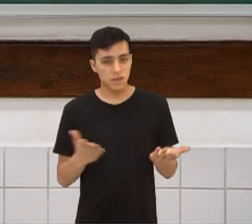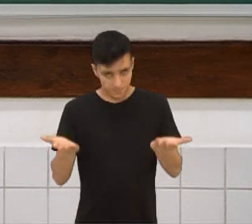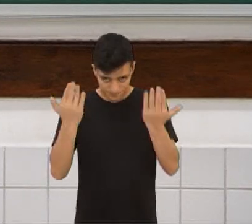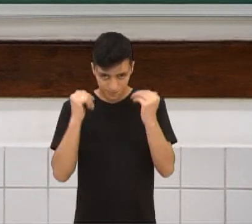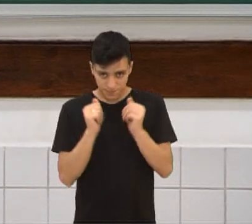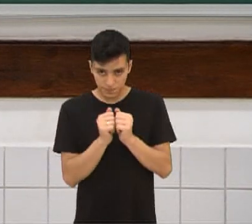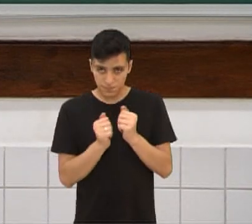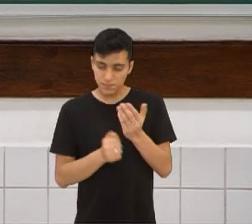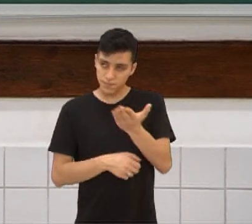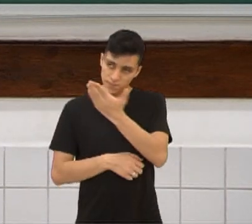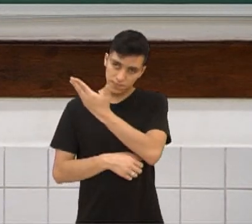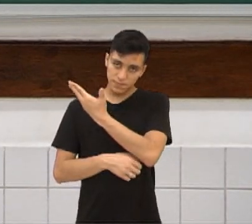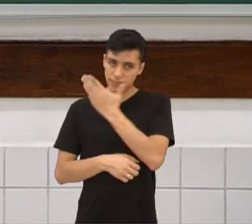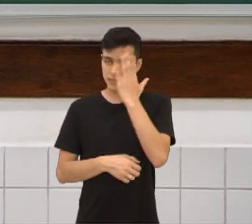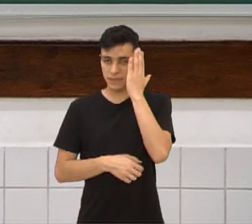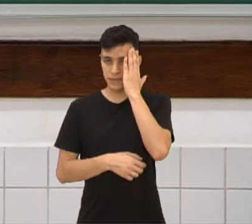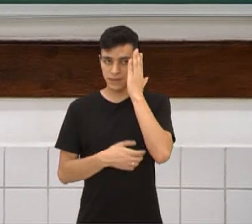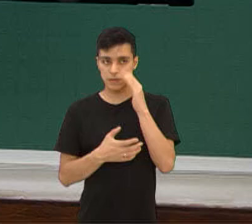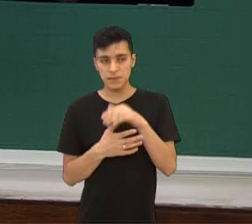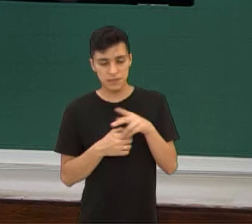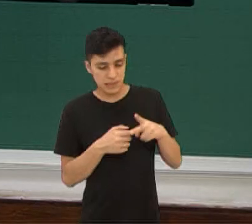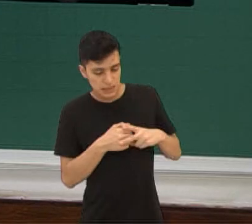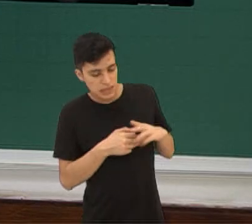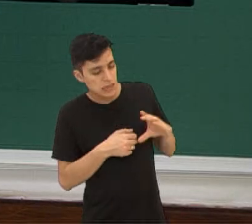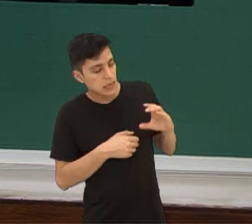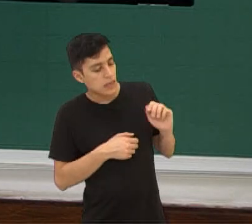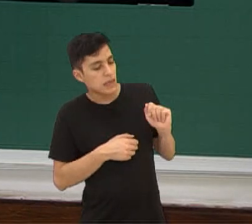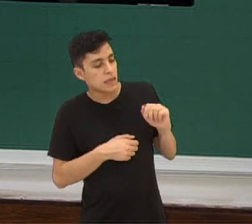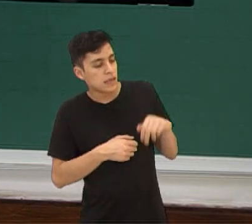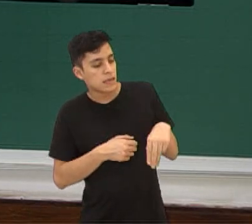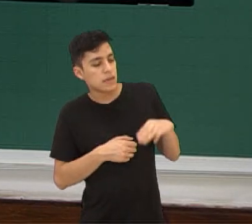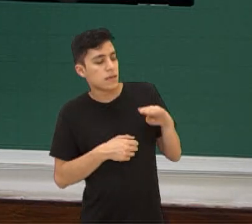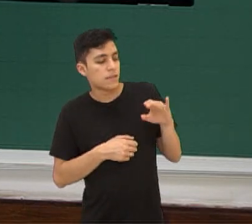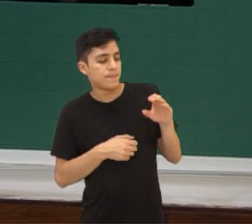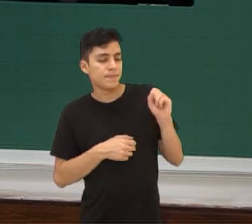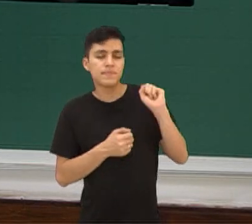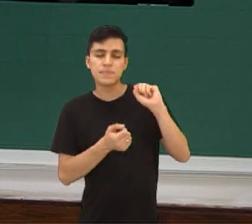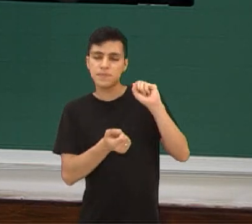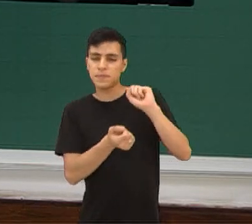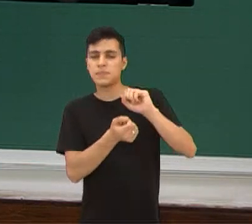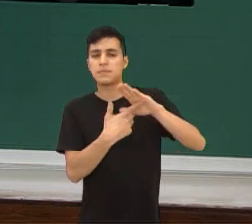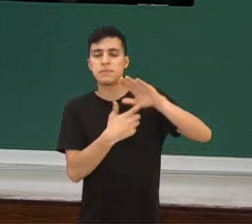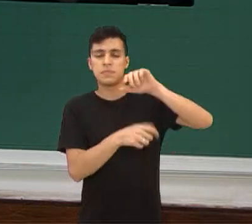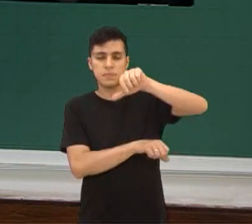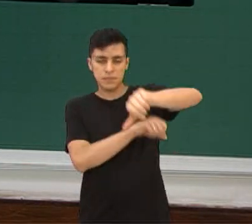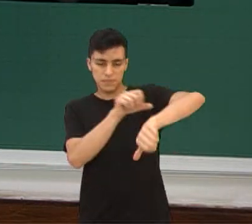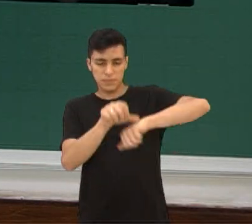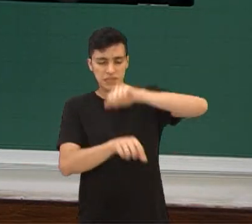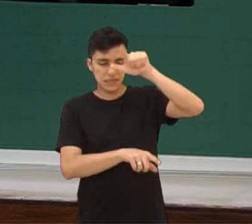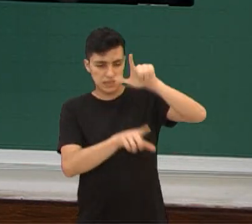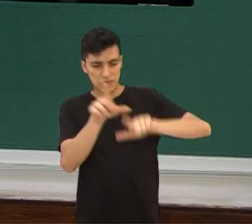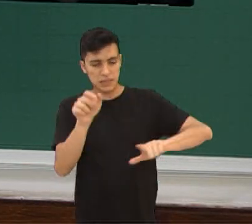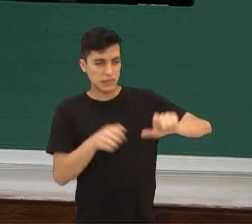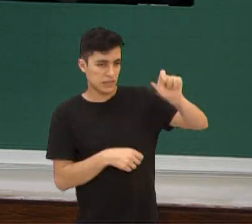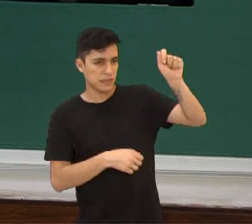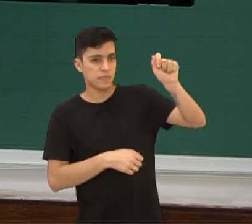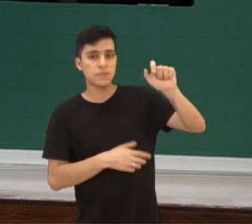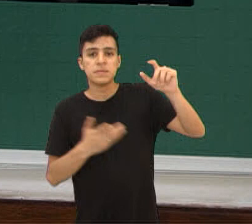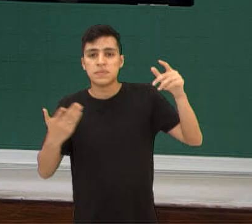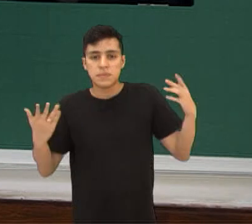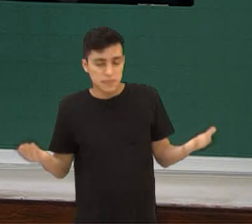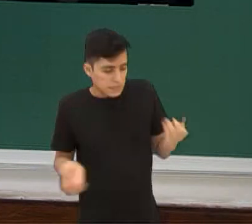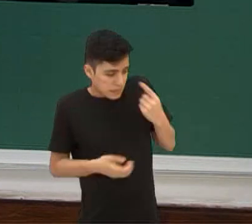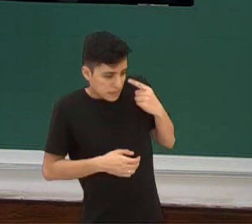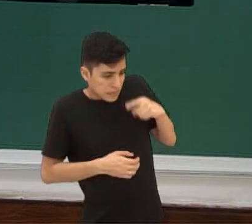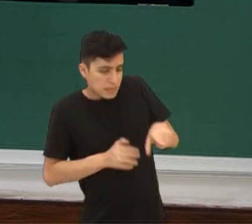Vamos a ver entonces. Verbos de cambio expressam transformações. Letra A, né? Observem aí o